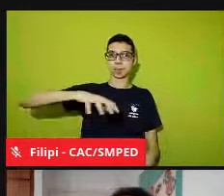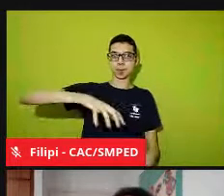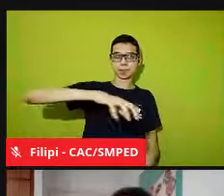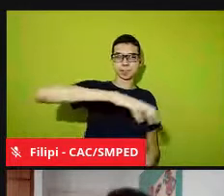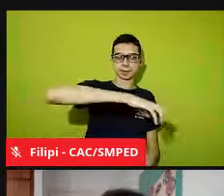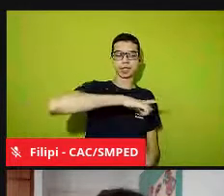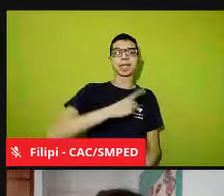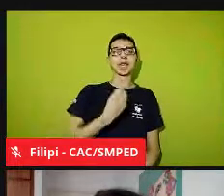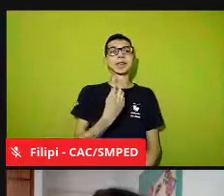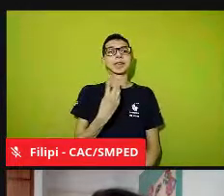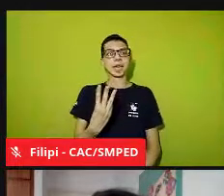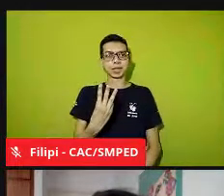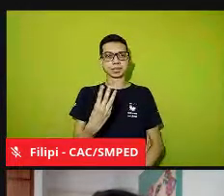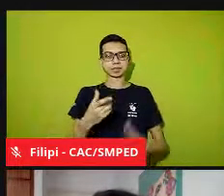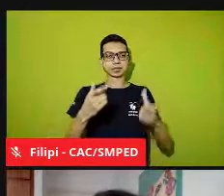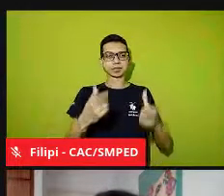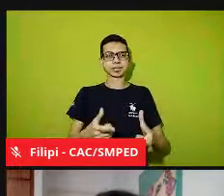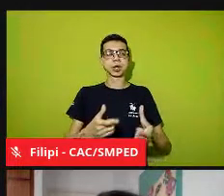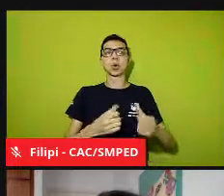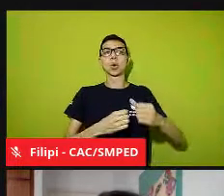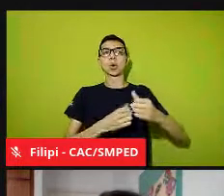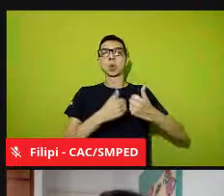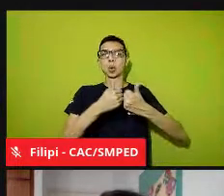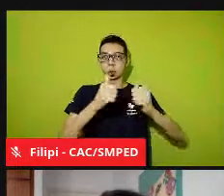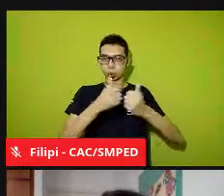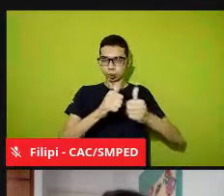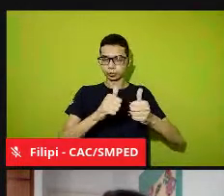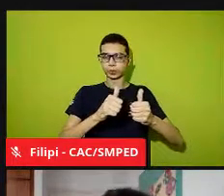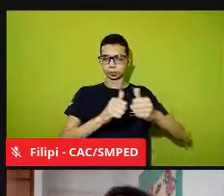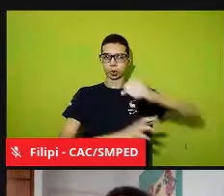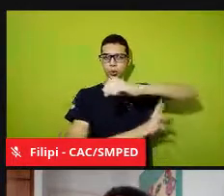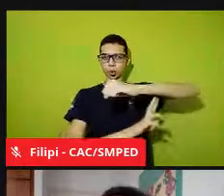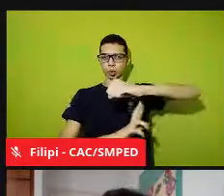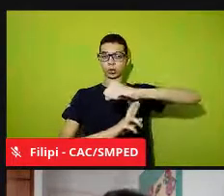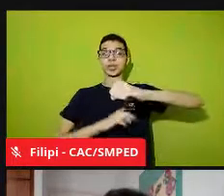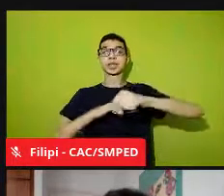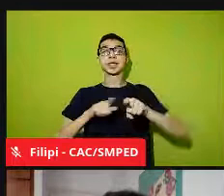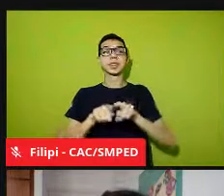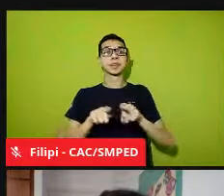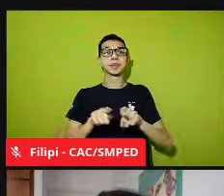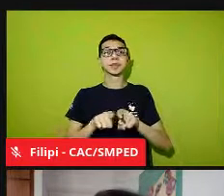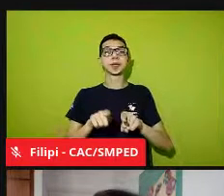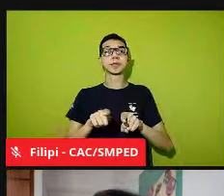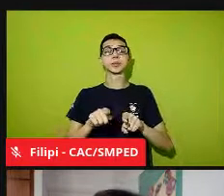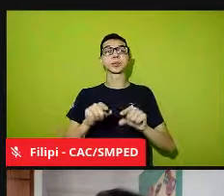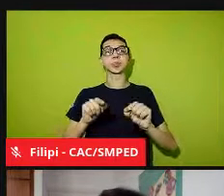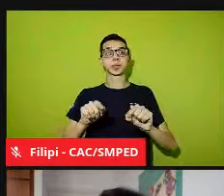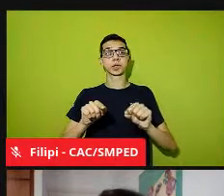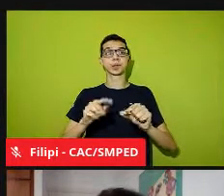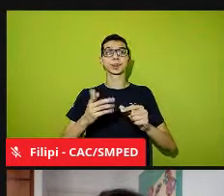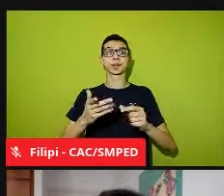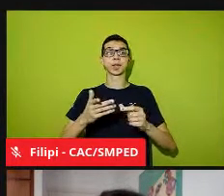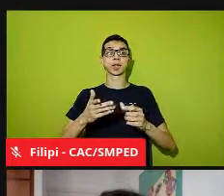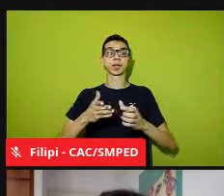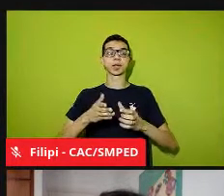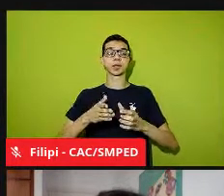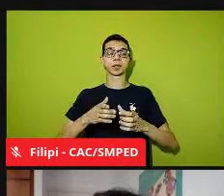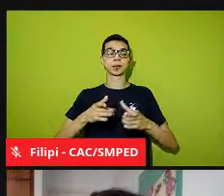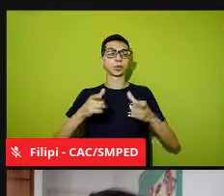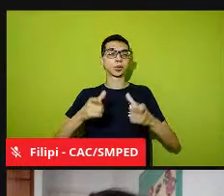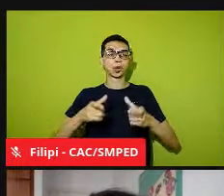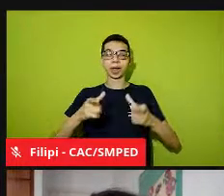ônibus, a gente tem a maior malha cicloviária da cidade de São Paulo, a gente tem calçadas largas. Então, a gente está num contexto